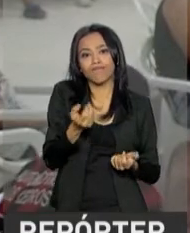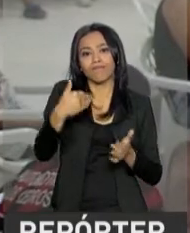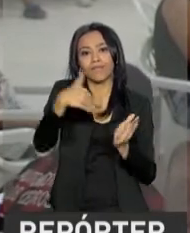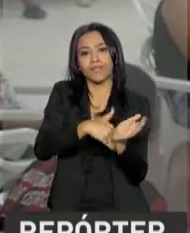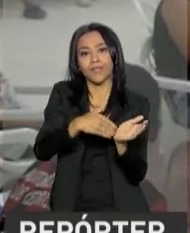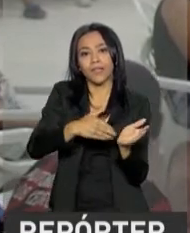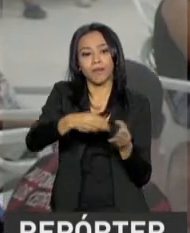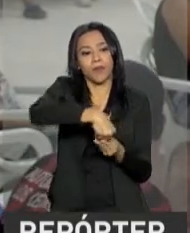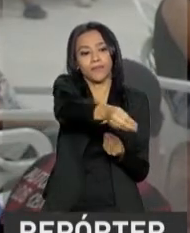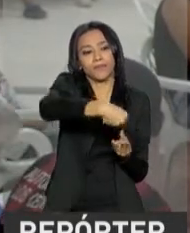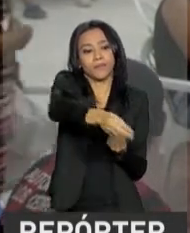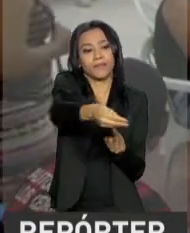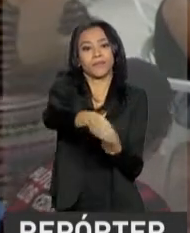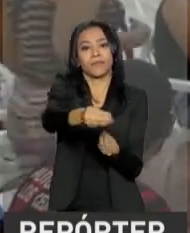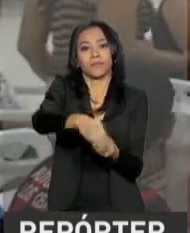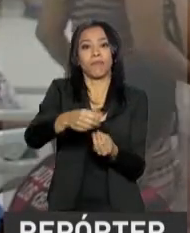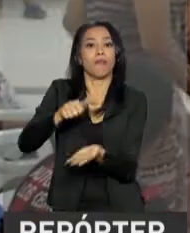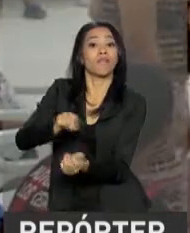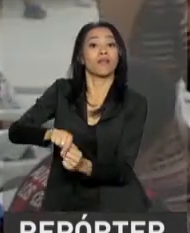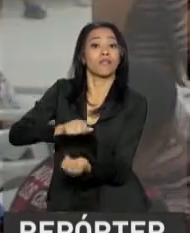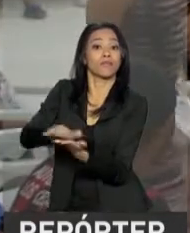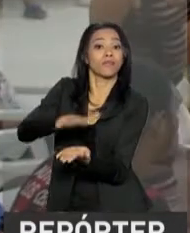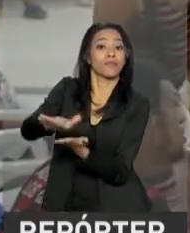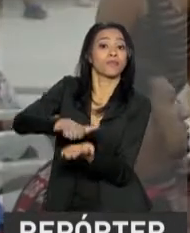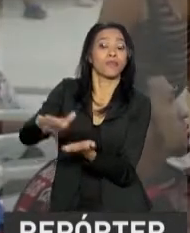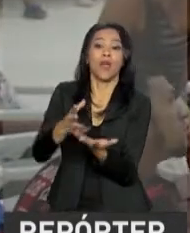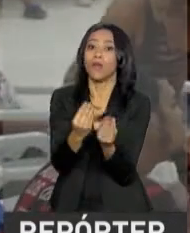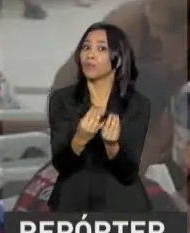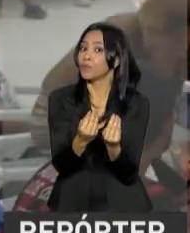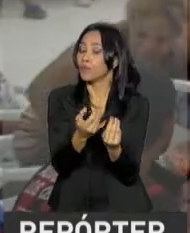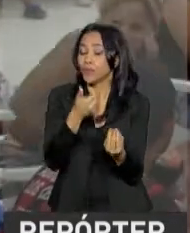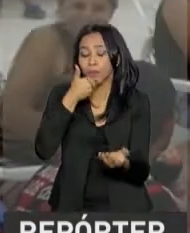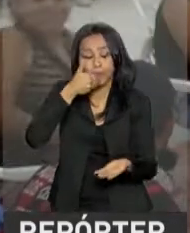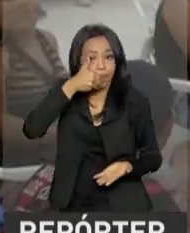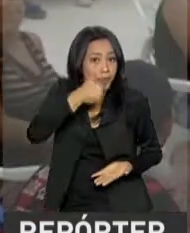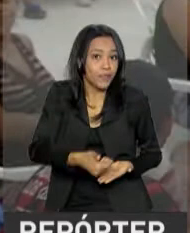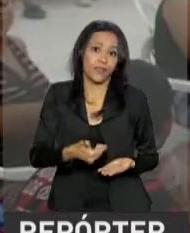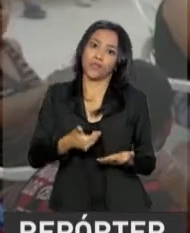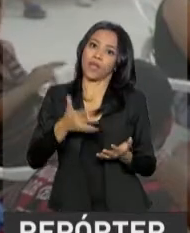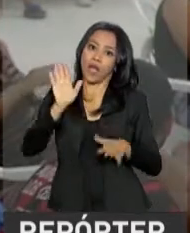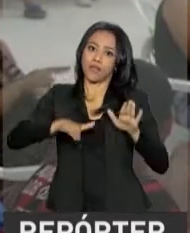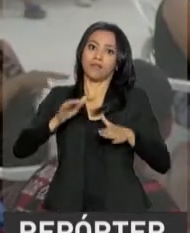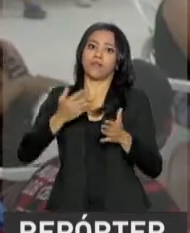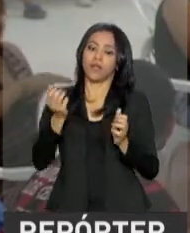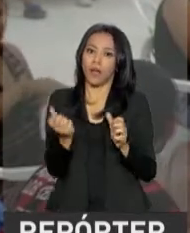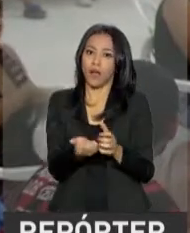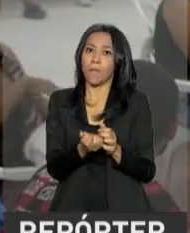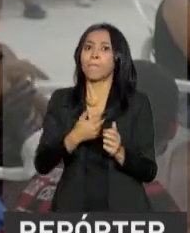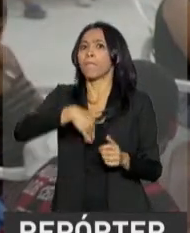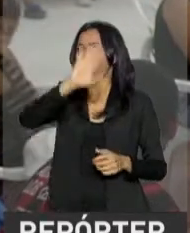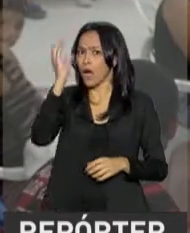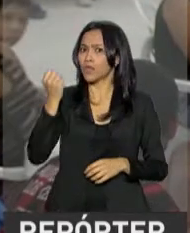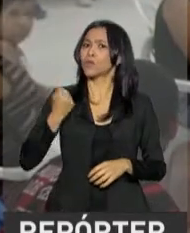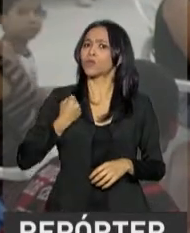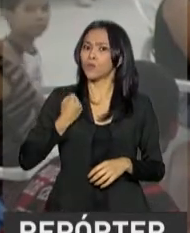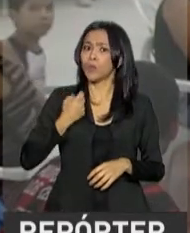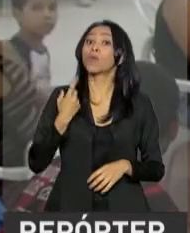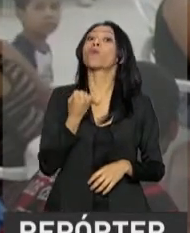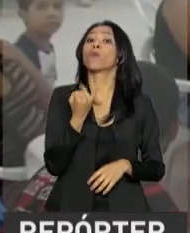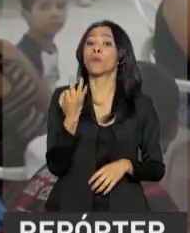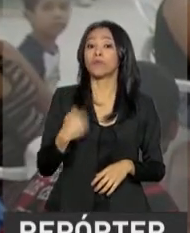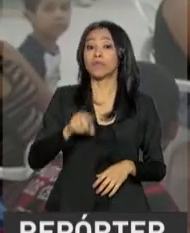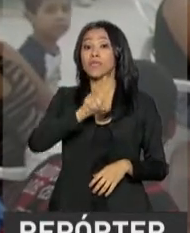documento mas a demanda é tanta que em alguns momentos esse número é ampliado chegando a 100 atendimentos